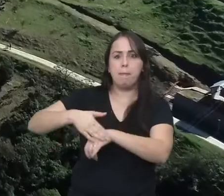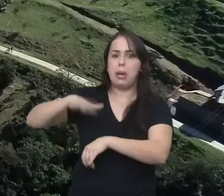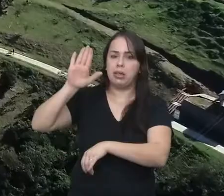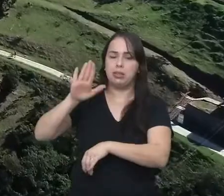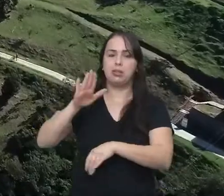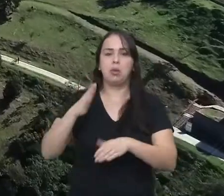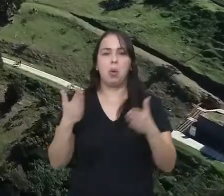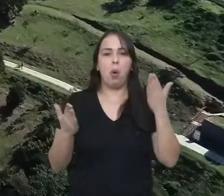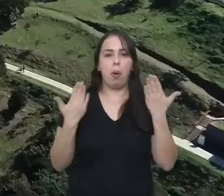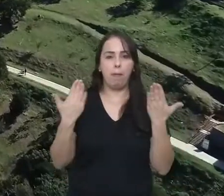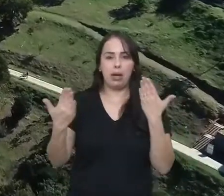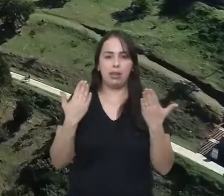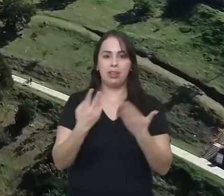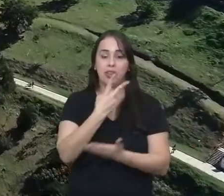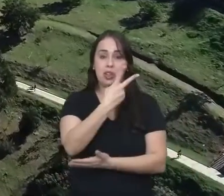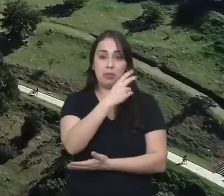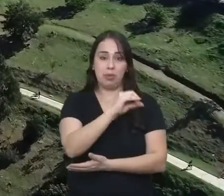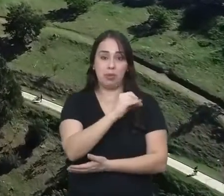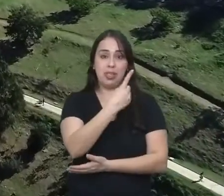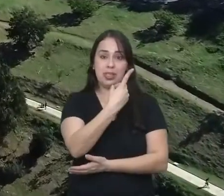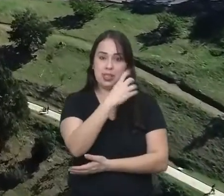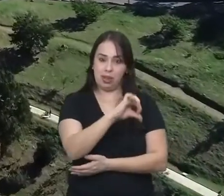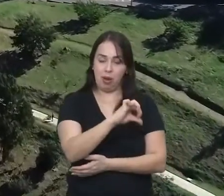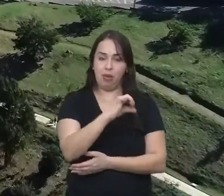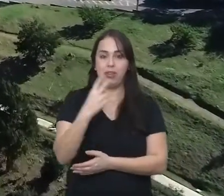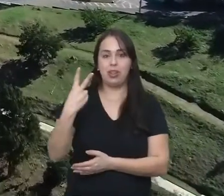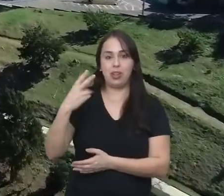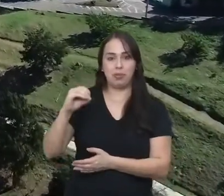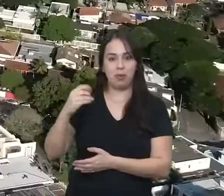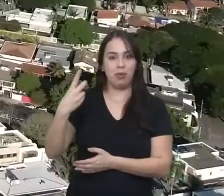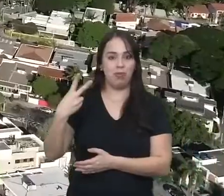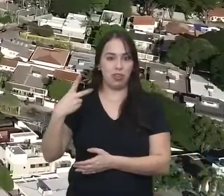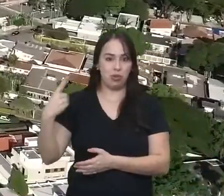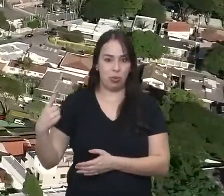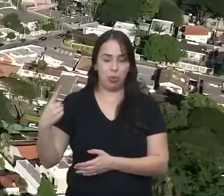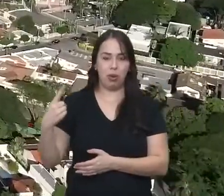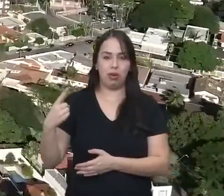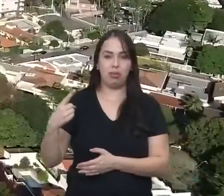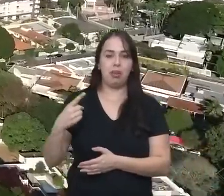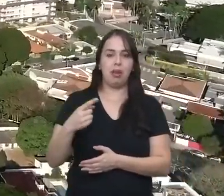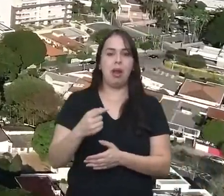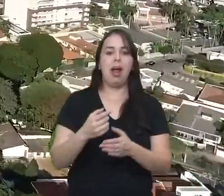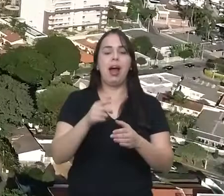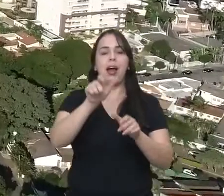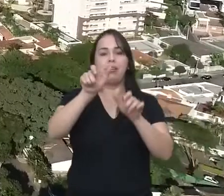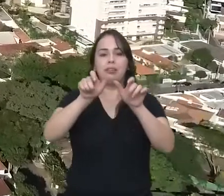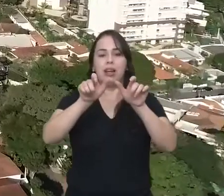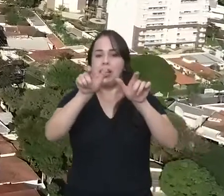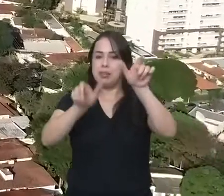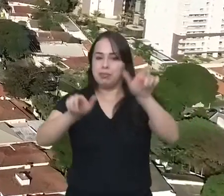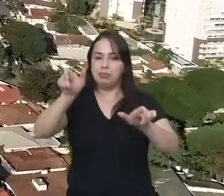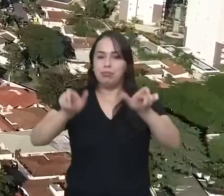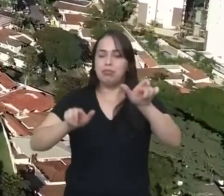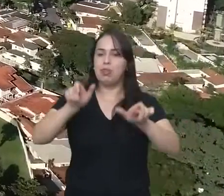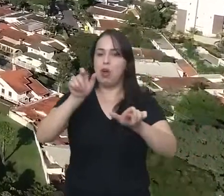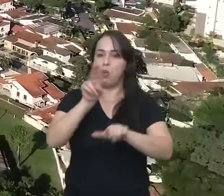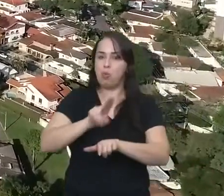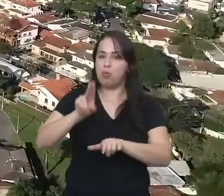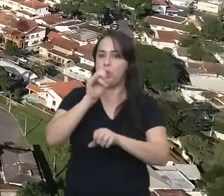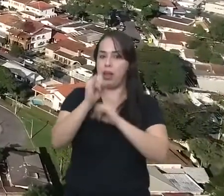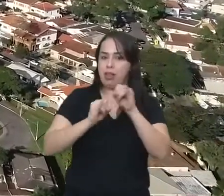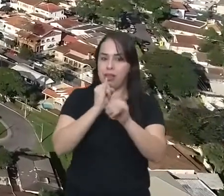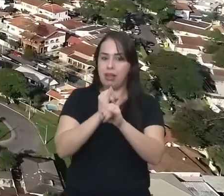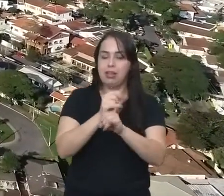um crescimento no número de domicílios aptos a acessar a internet. Entre 2019 e 2021, o percentual